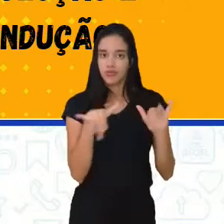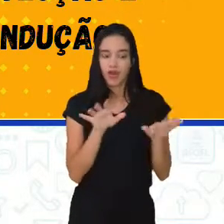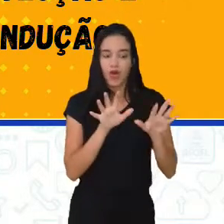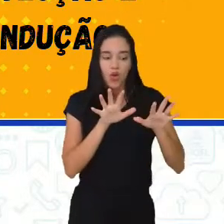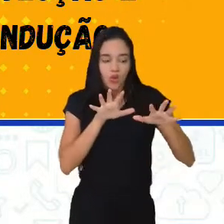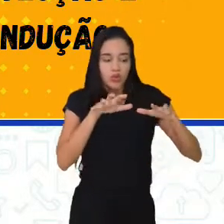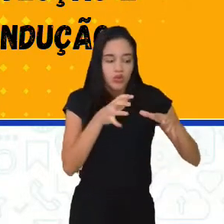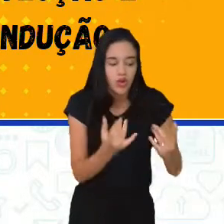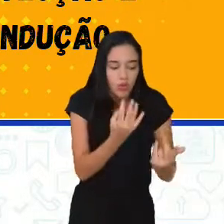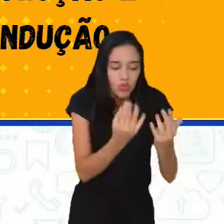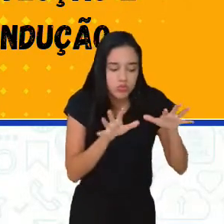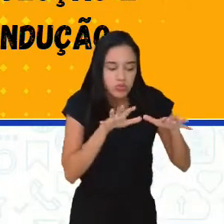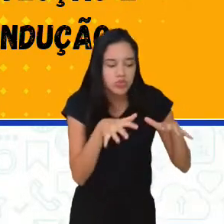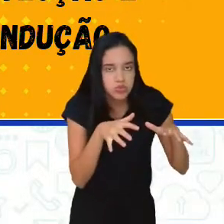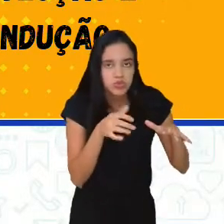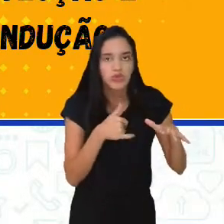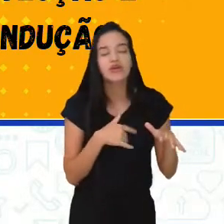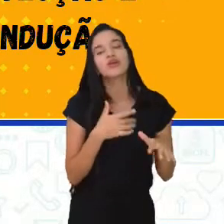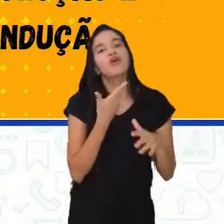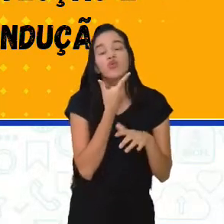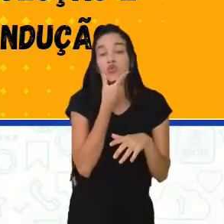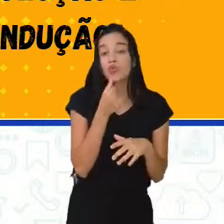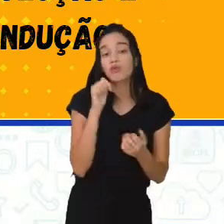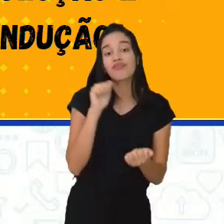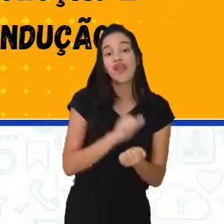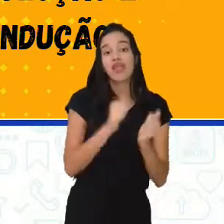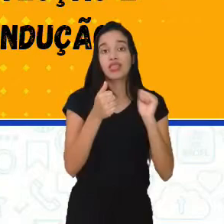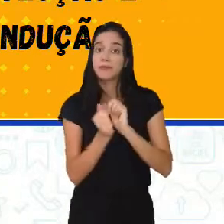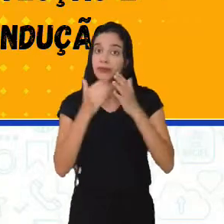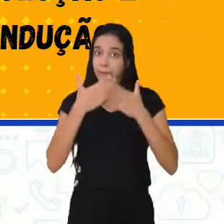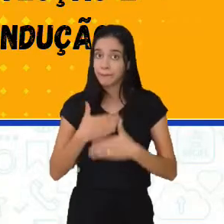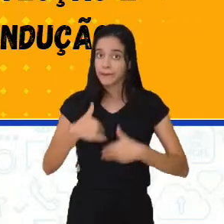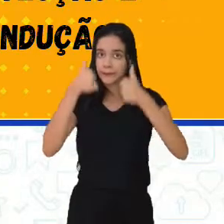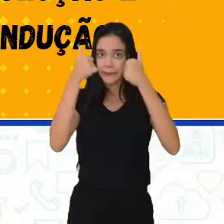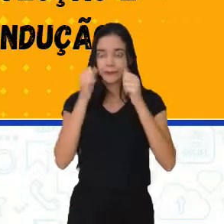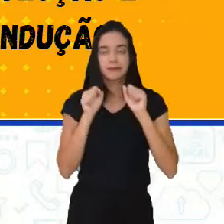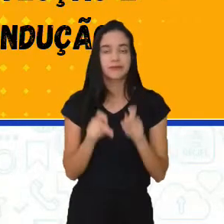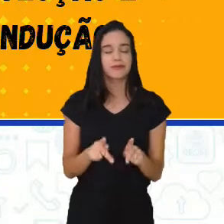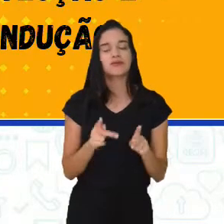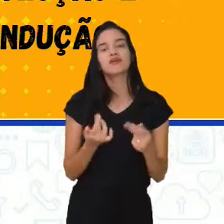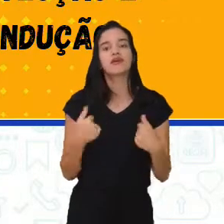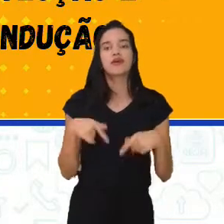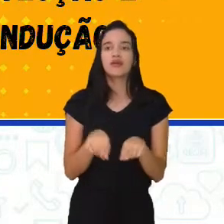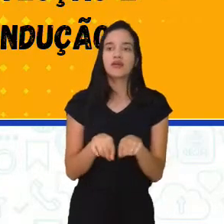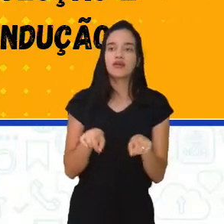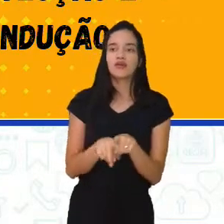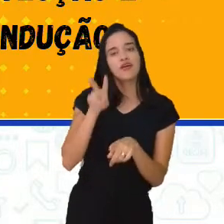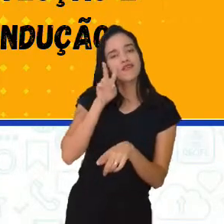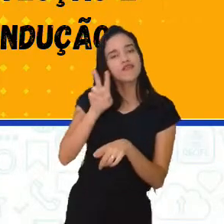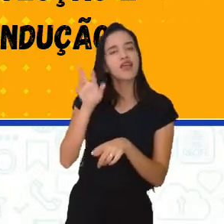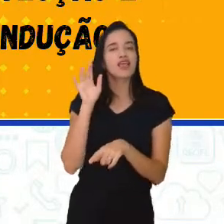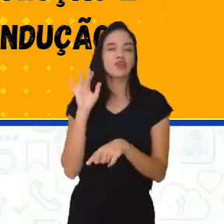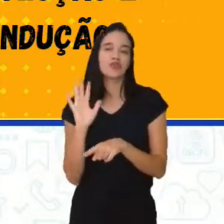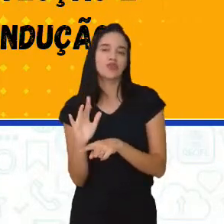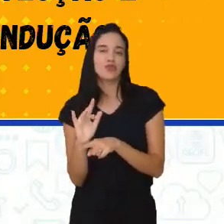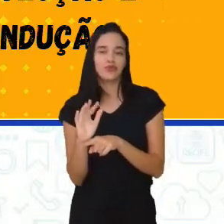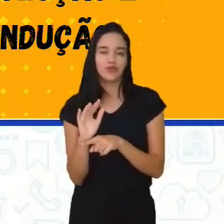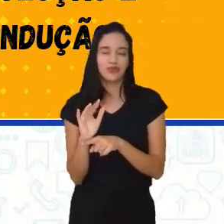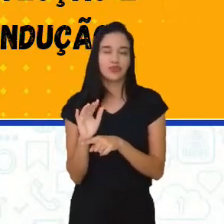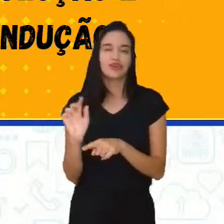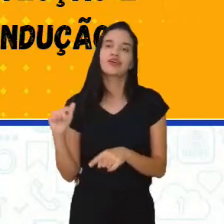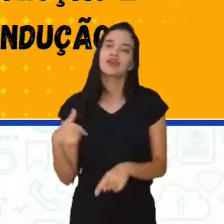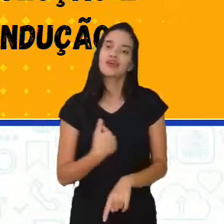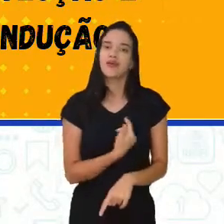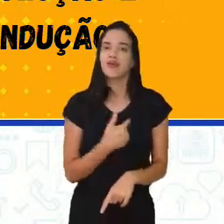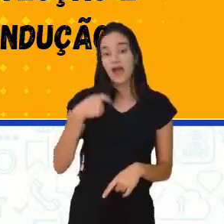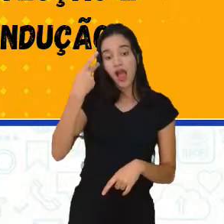Então, são algumas coisas que o homem vem adaptando e melhorando. Então, essa lareira, quando a gente vê nos filmes, né, que a gente